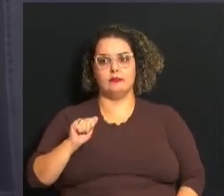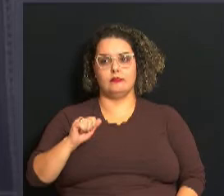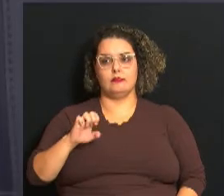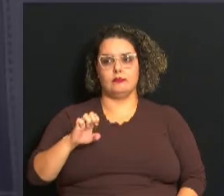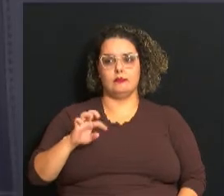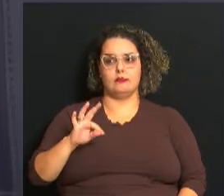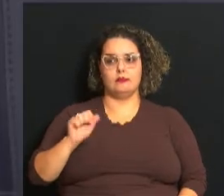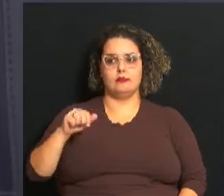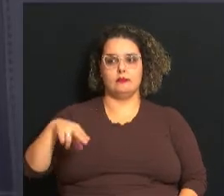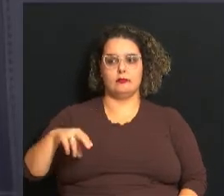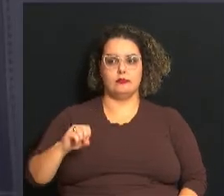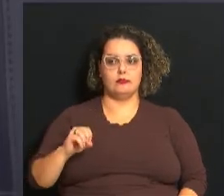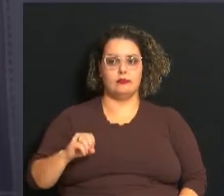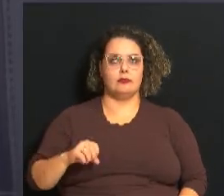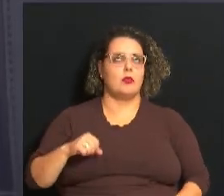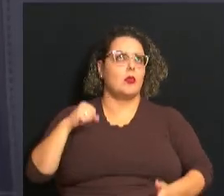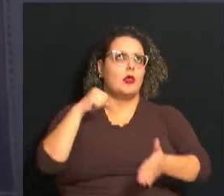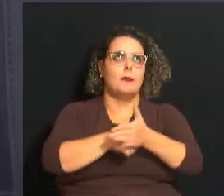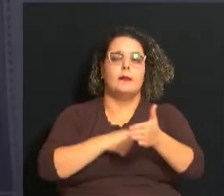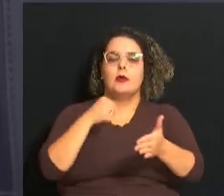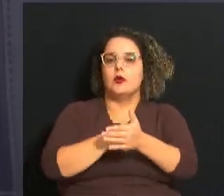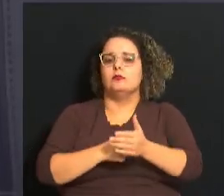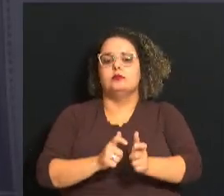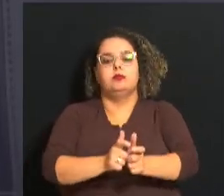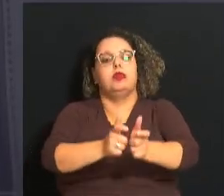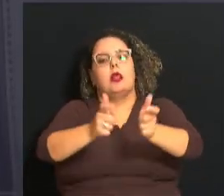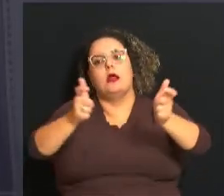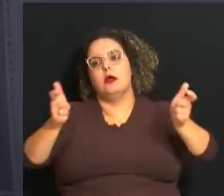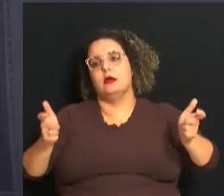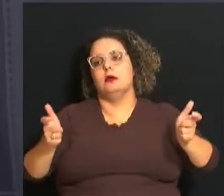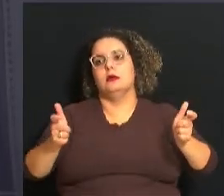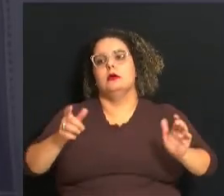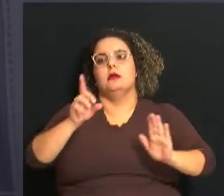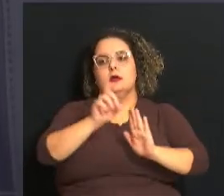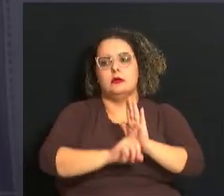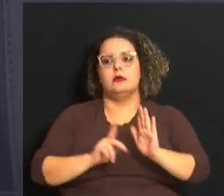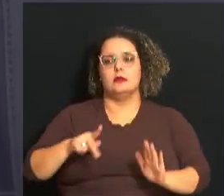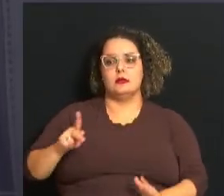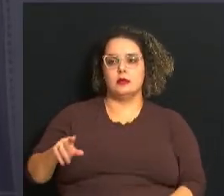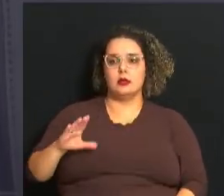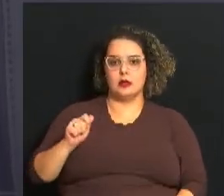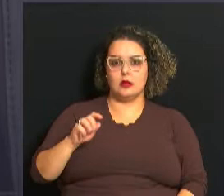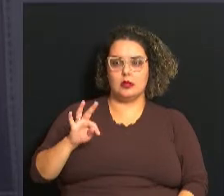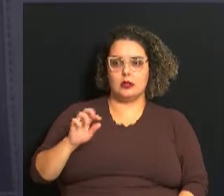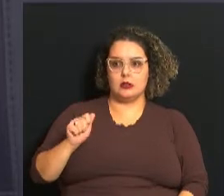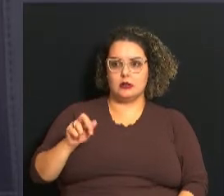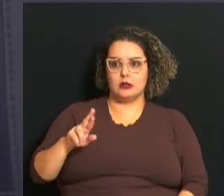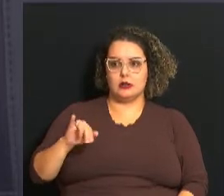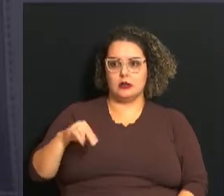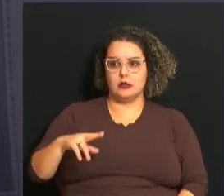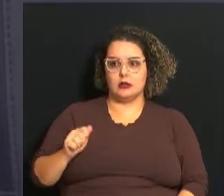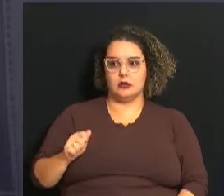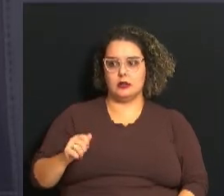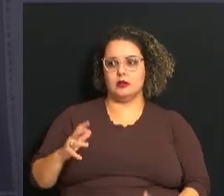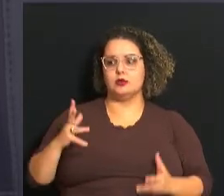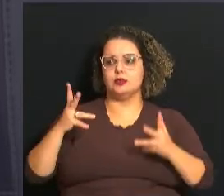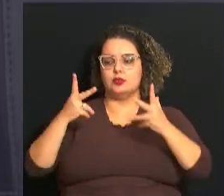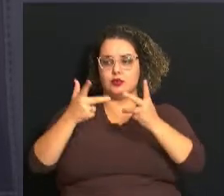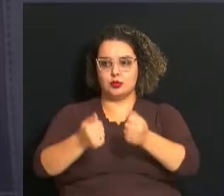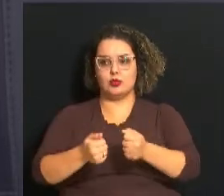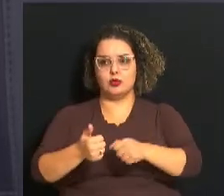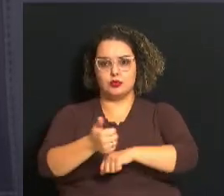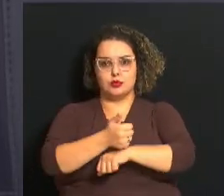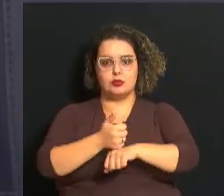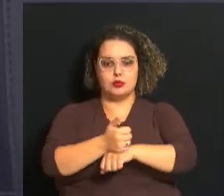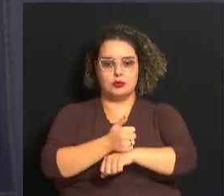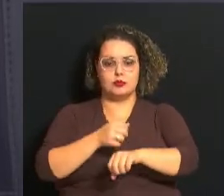enorme Tá certo em defesa da professora Catarina Troiano de toda né de todos os profissionais